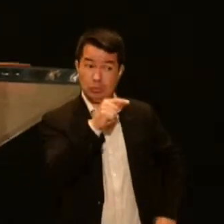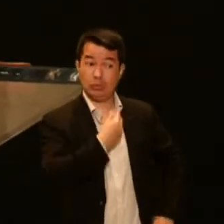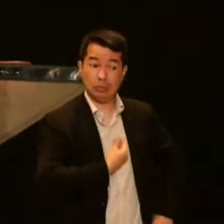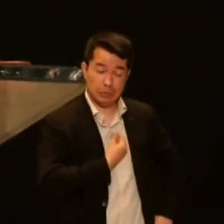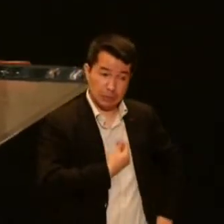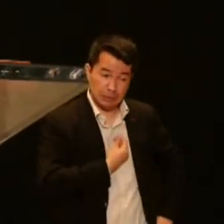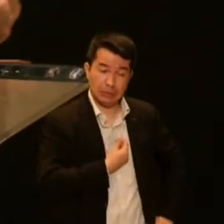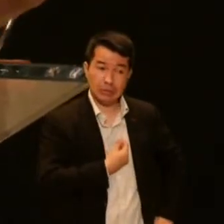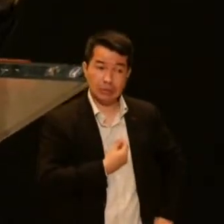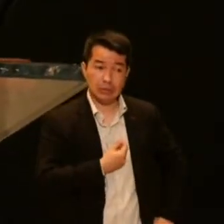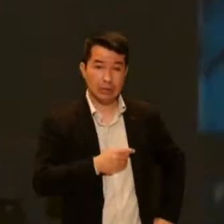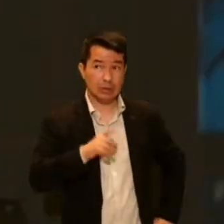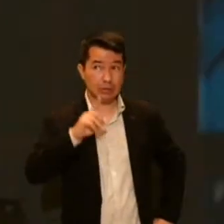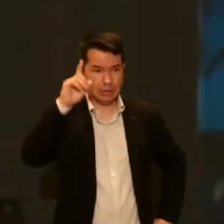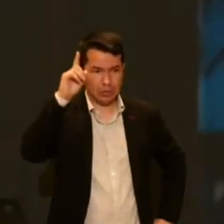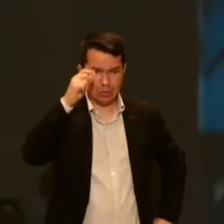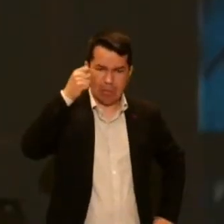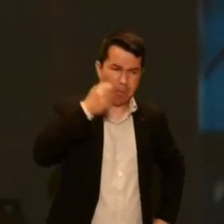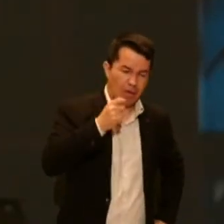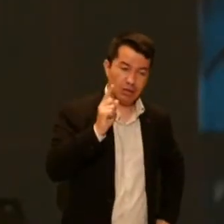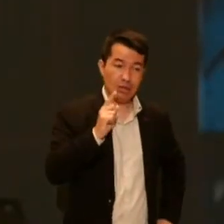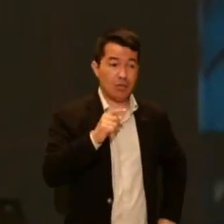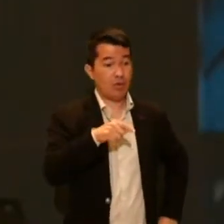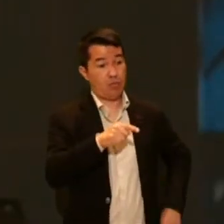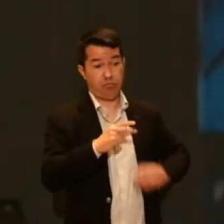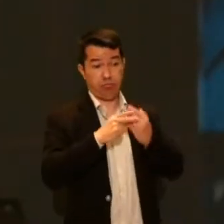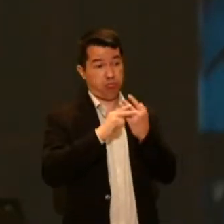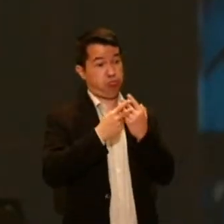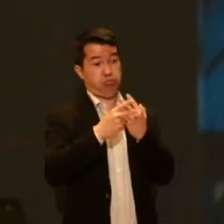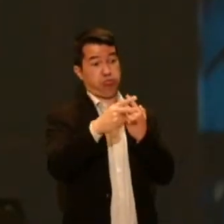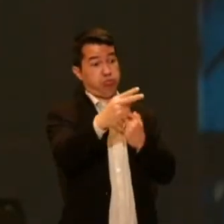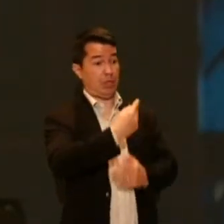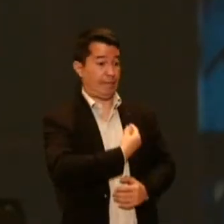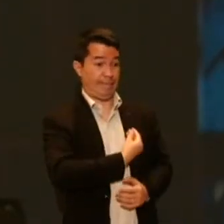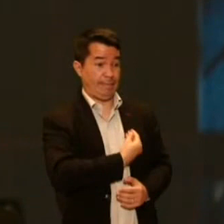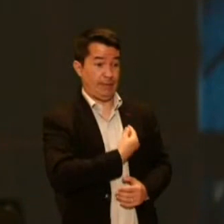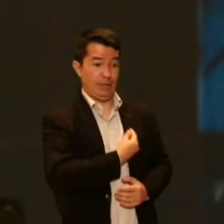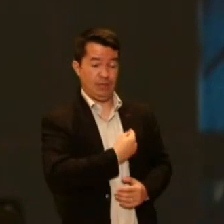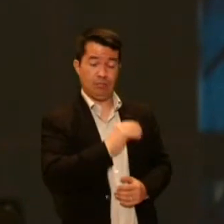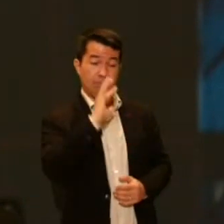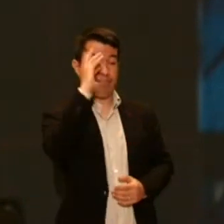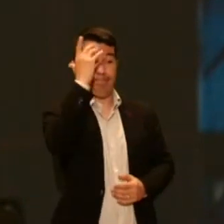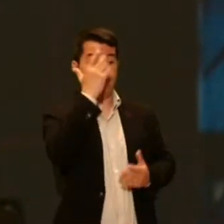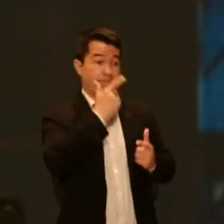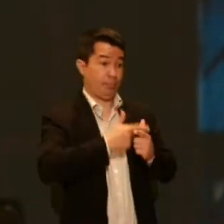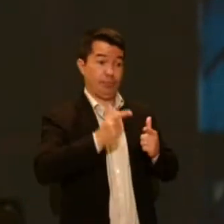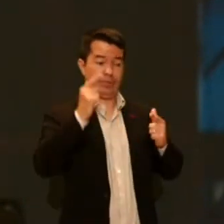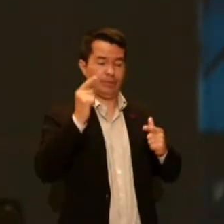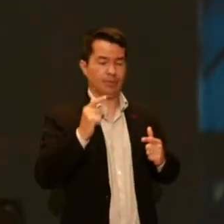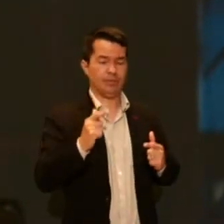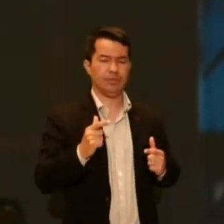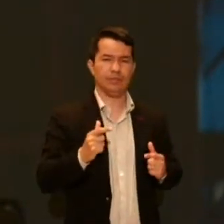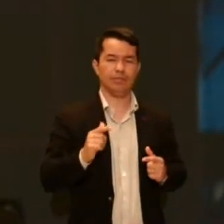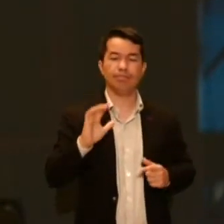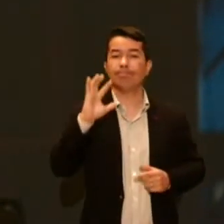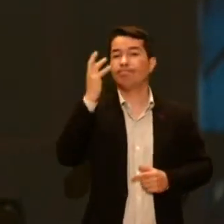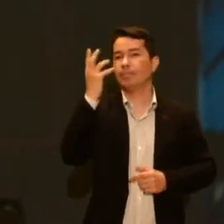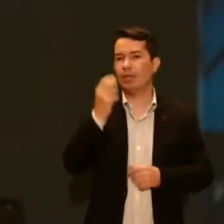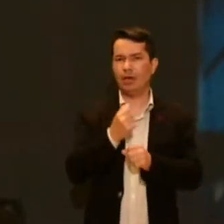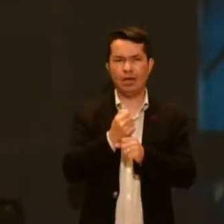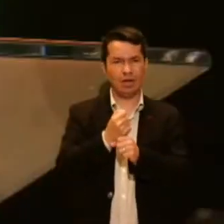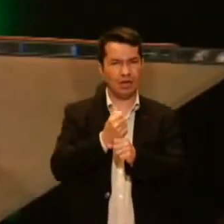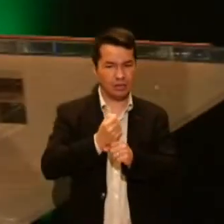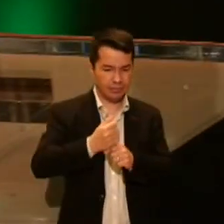não precisa fazer nada, a vida nos machuca. Passaram-se os anos, e eu